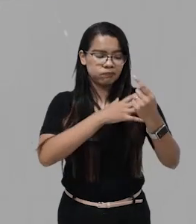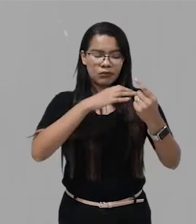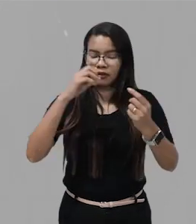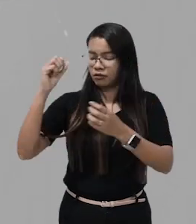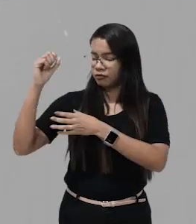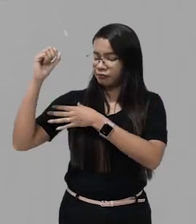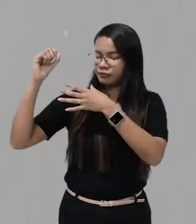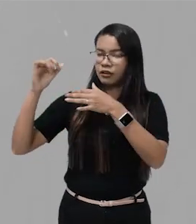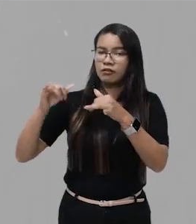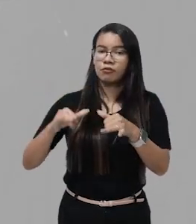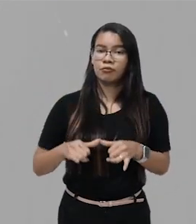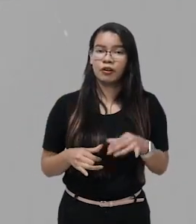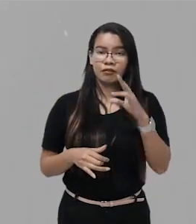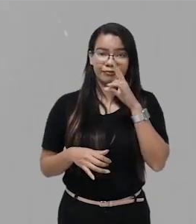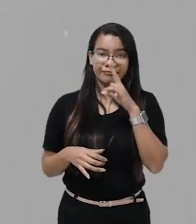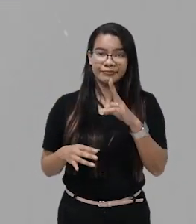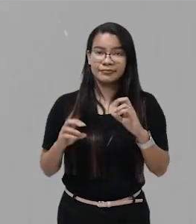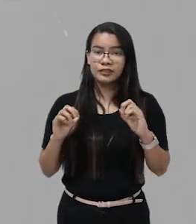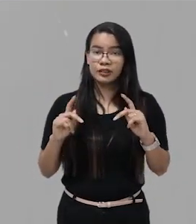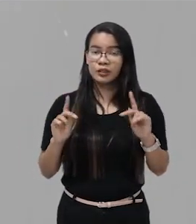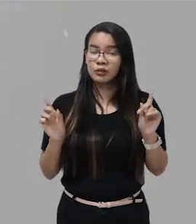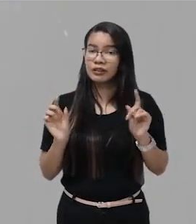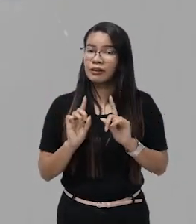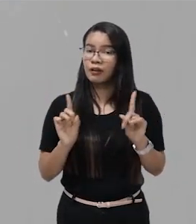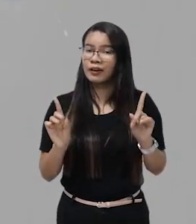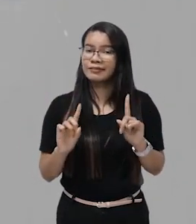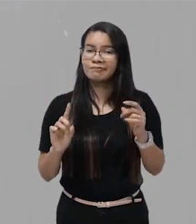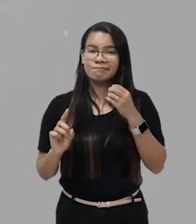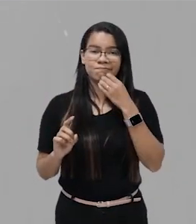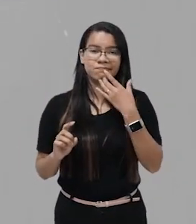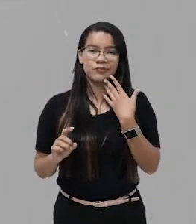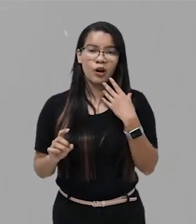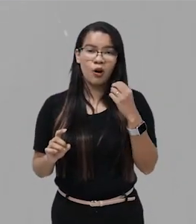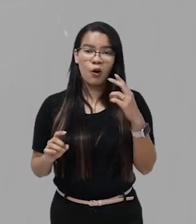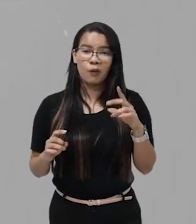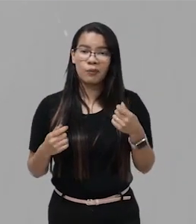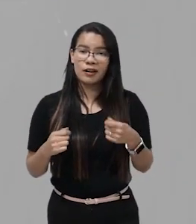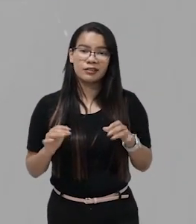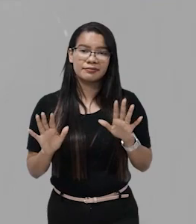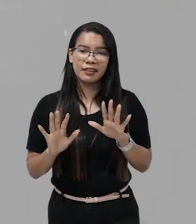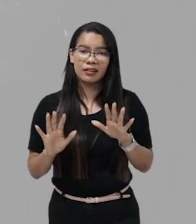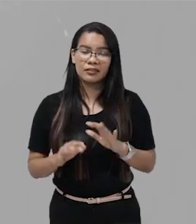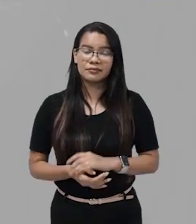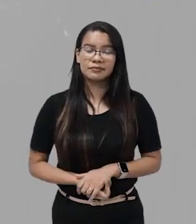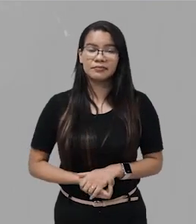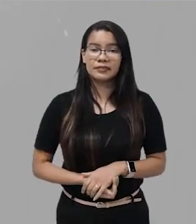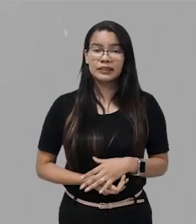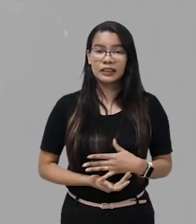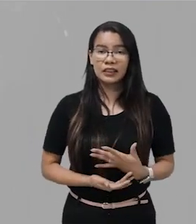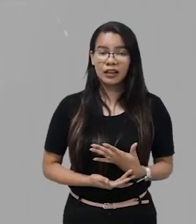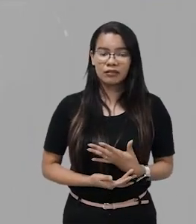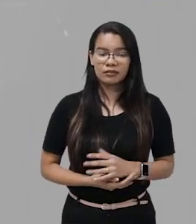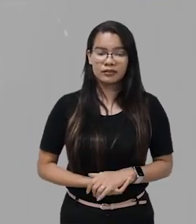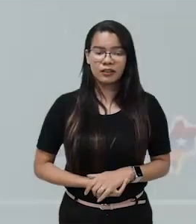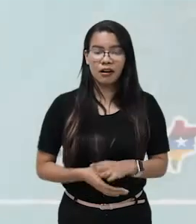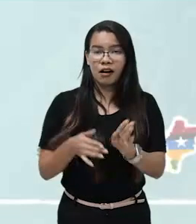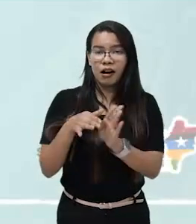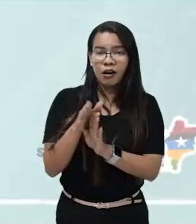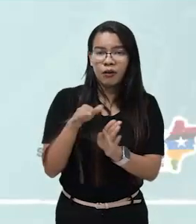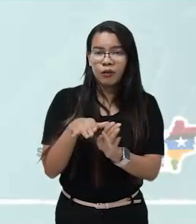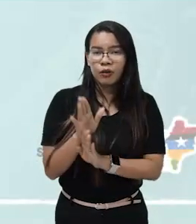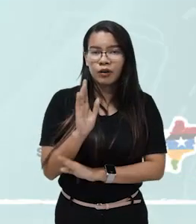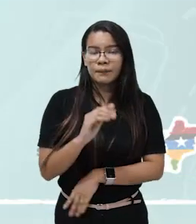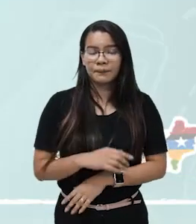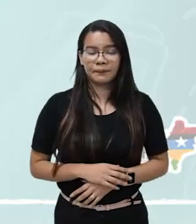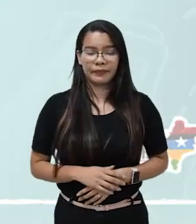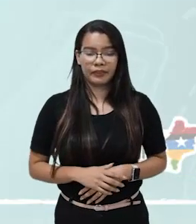fortão. Tá certo? O que não é legal, o que não é necessário. Está aqui a prescrição. Os prestadores